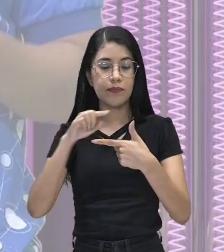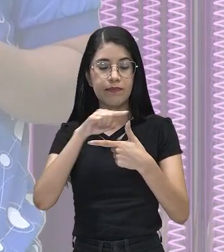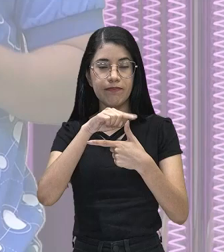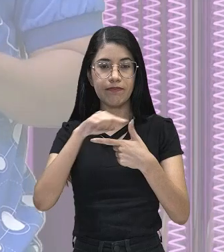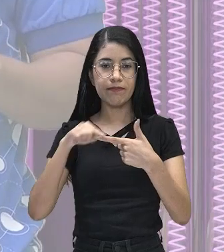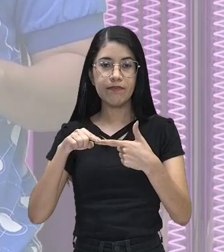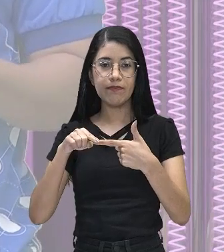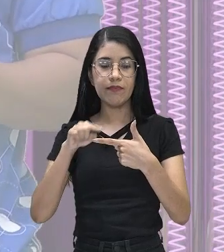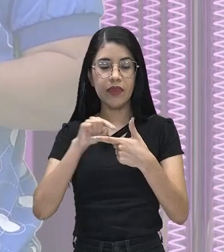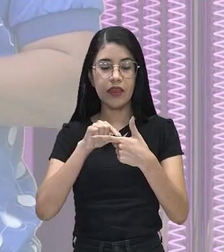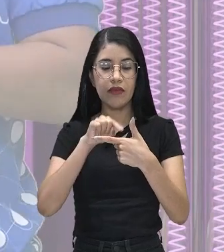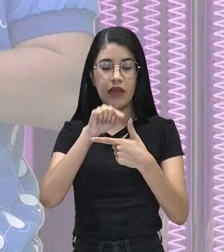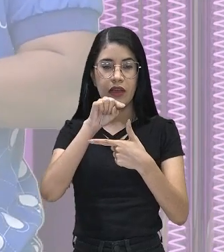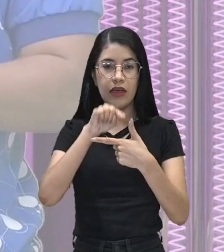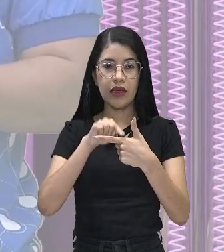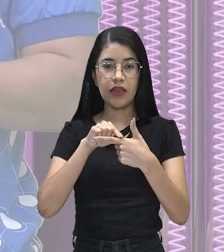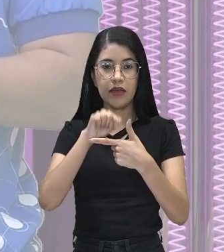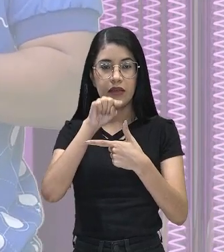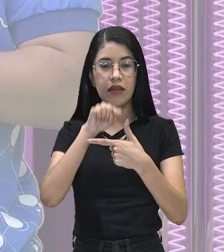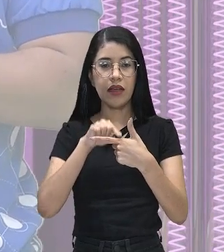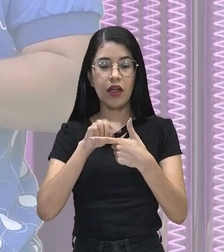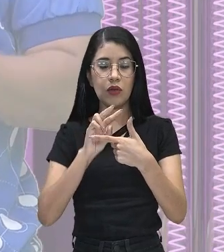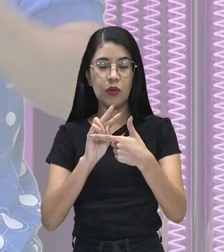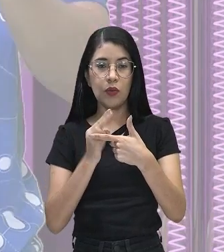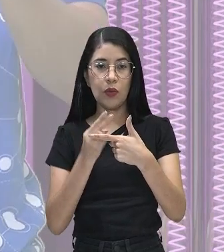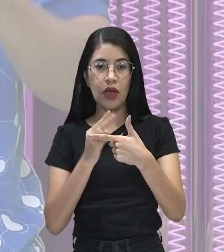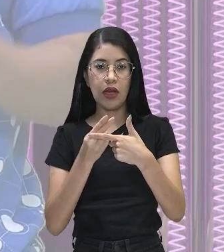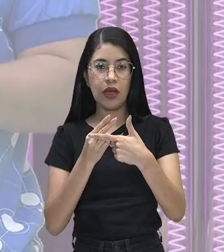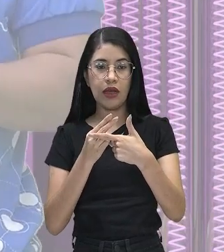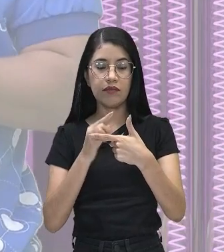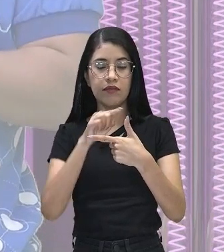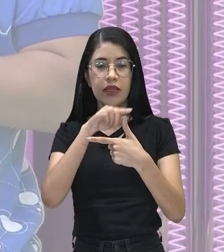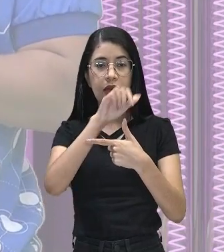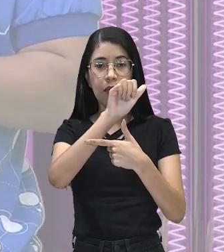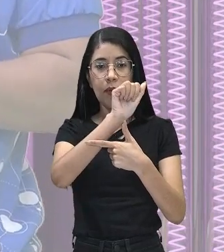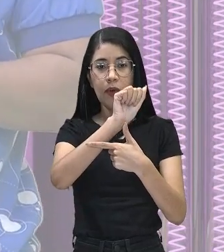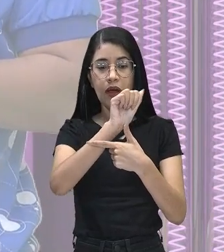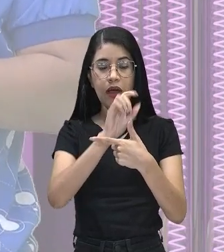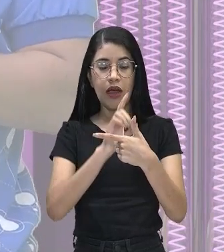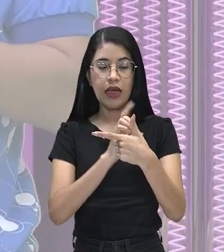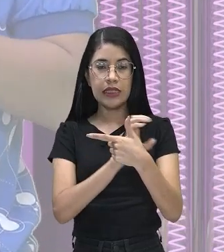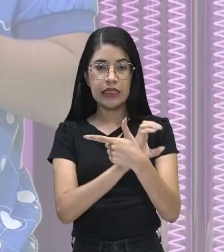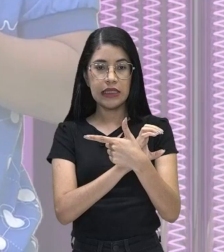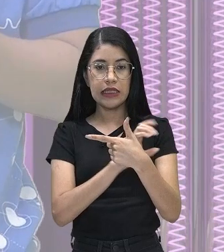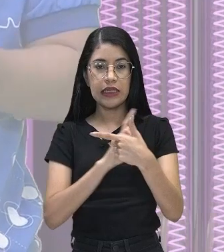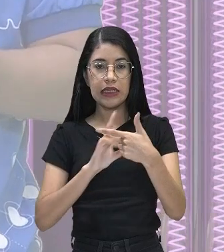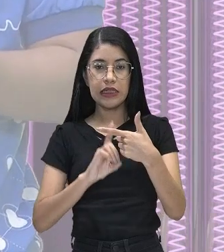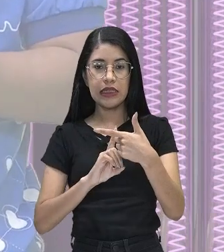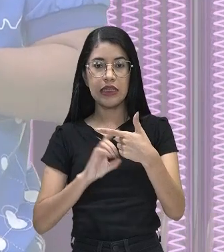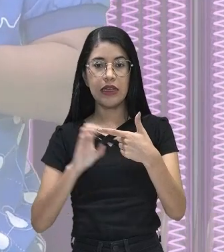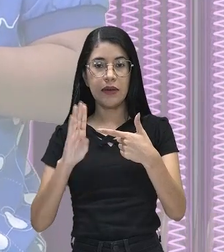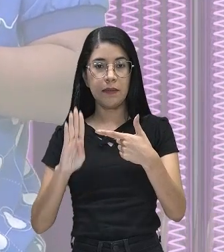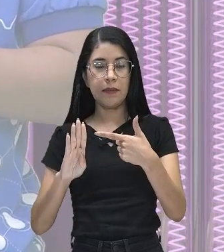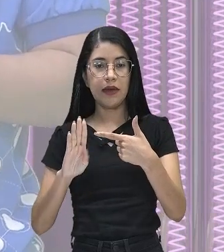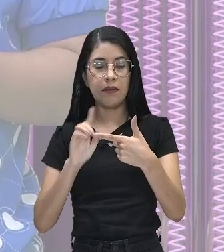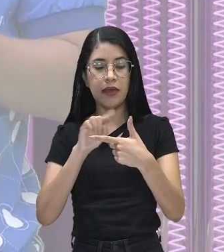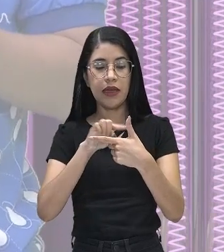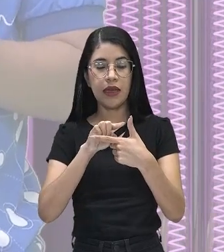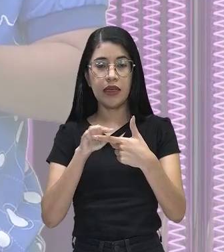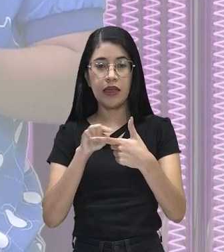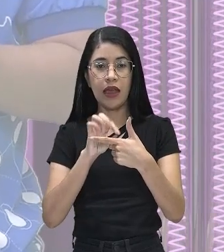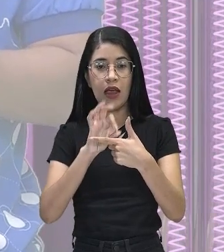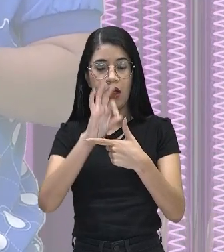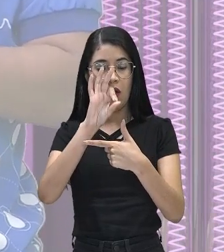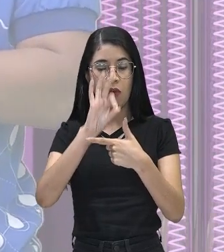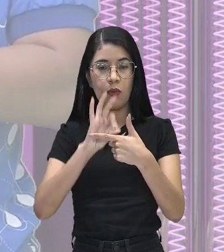A e vai a um ponto da hipotenusa ali do lado D. E aí nós vamos chamar essa altura relativa de H. Tudo bem?